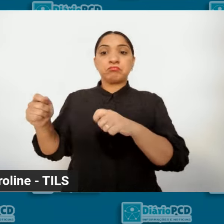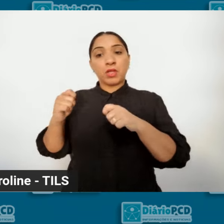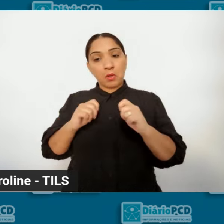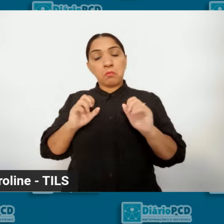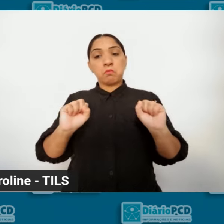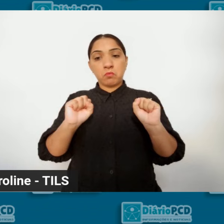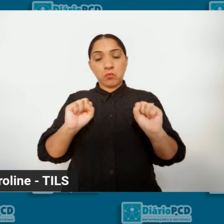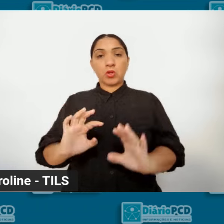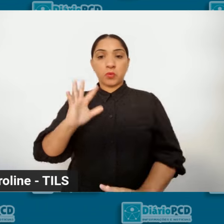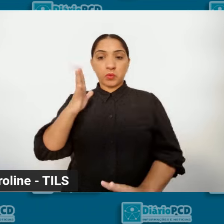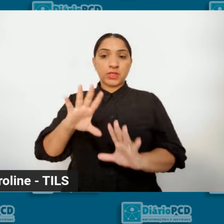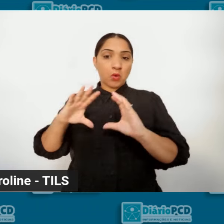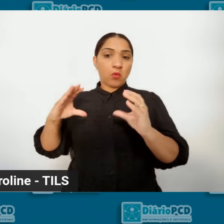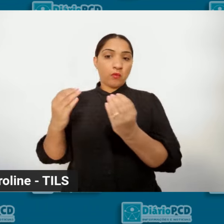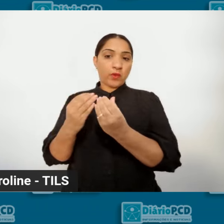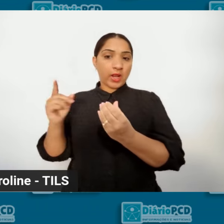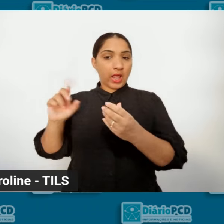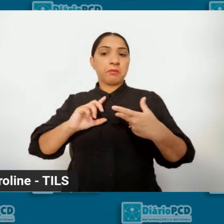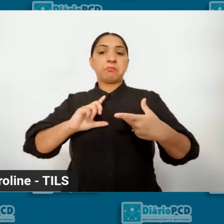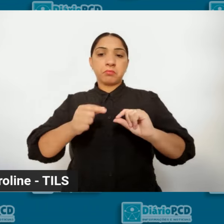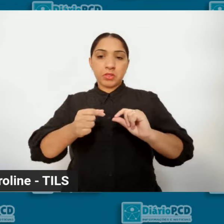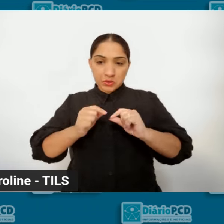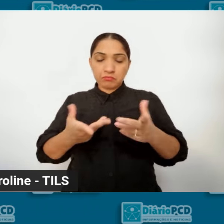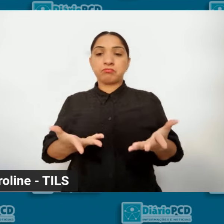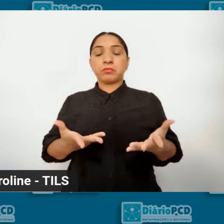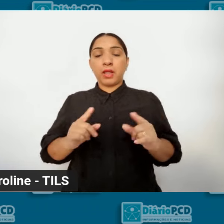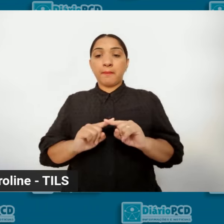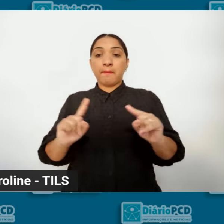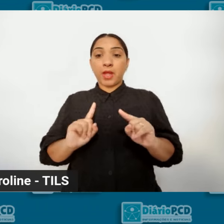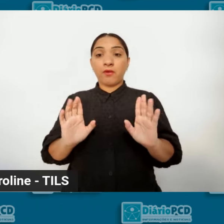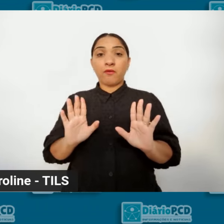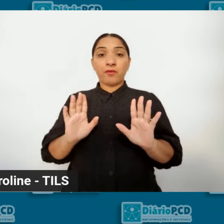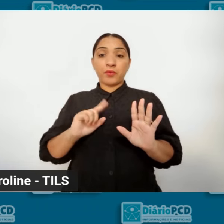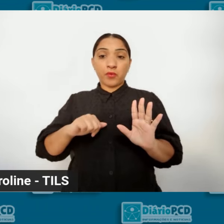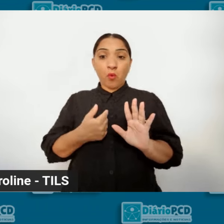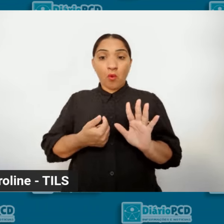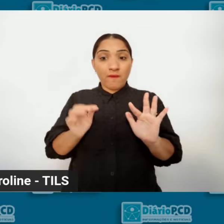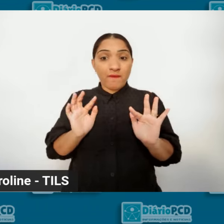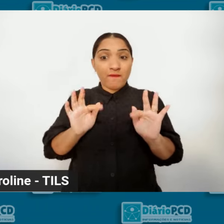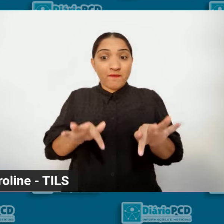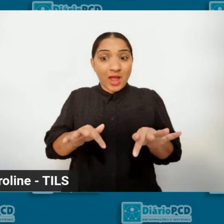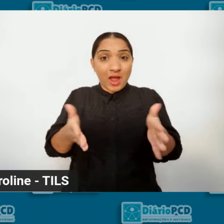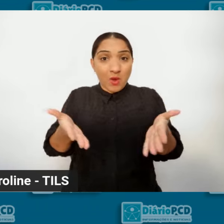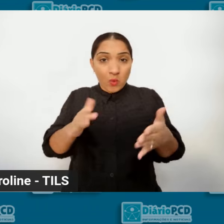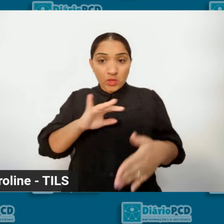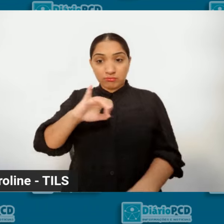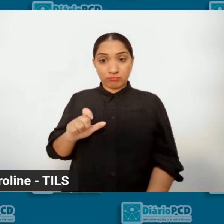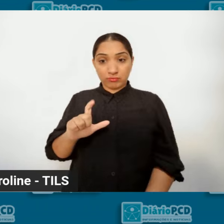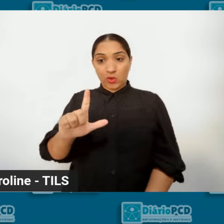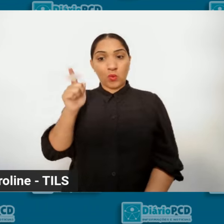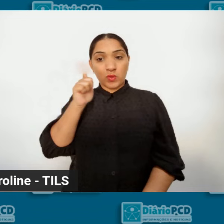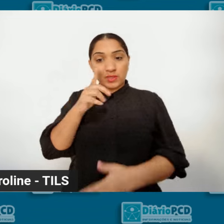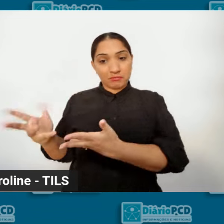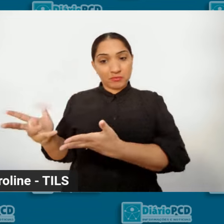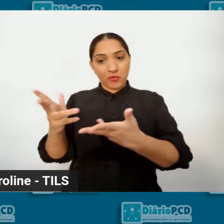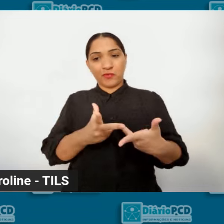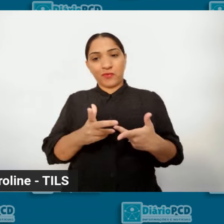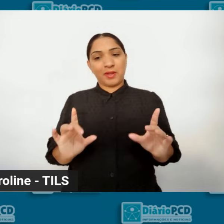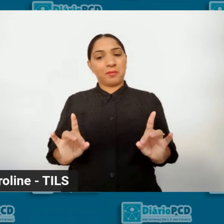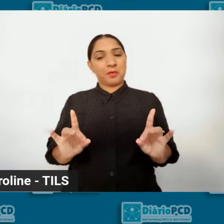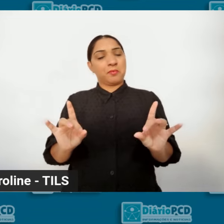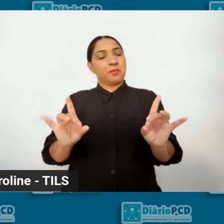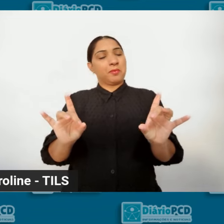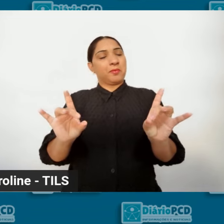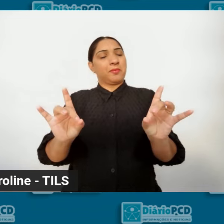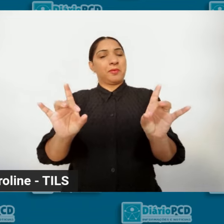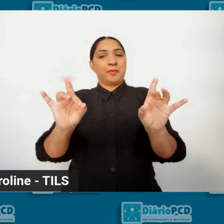que aconteceu em Brasília. E nós estamos chegando nos últimos dias do mês de julho e temos um convidado mais do que